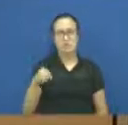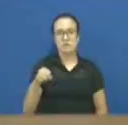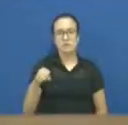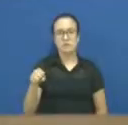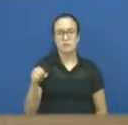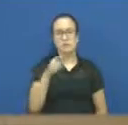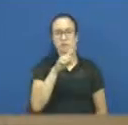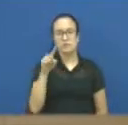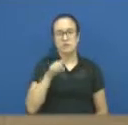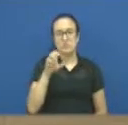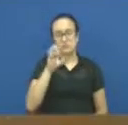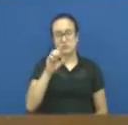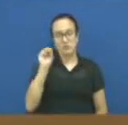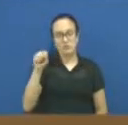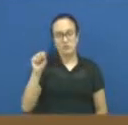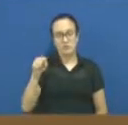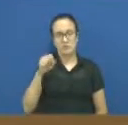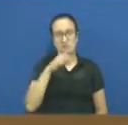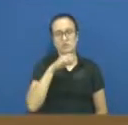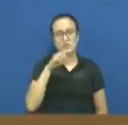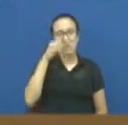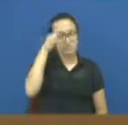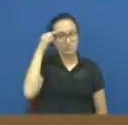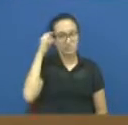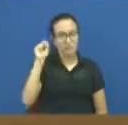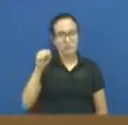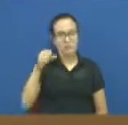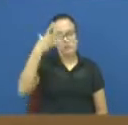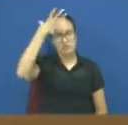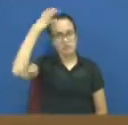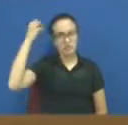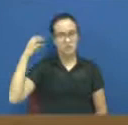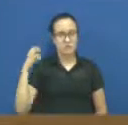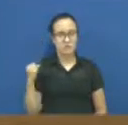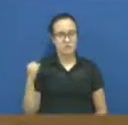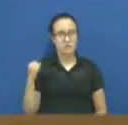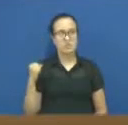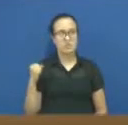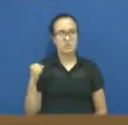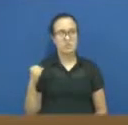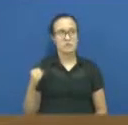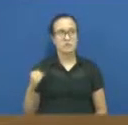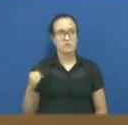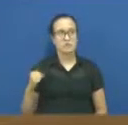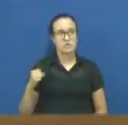José Roberto. Sim. Dr. Júlio. Sim. Lu Bogo.